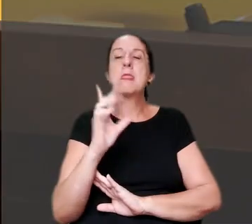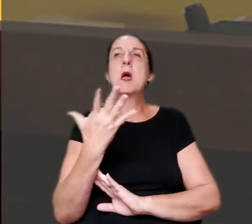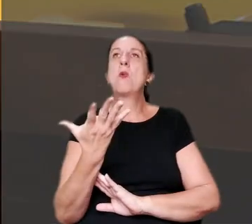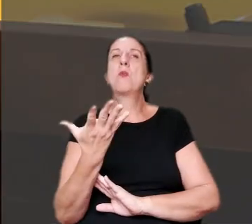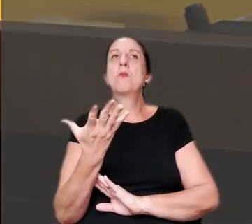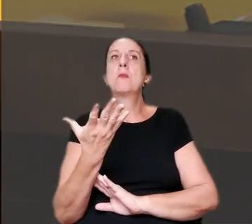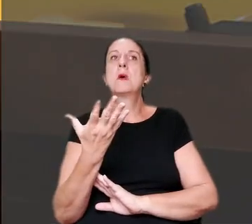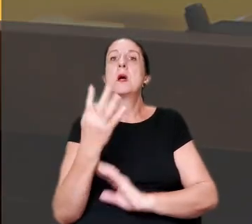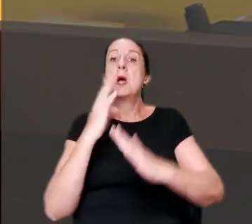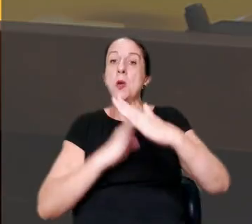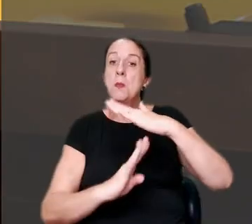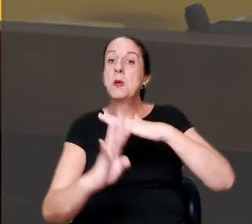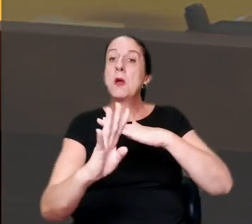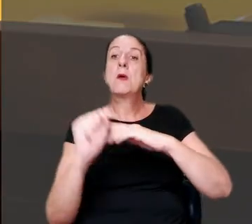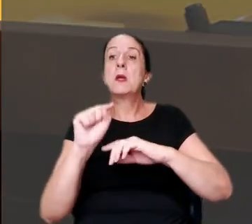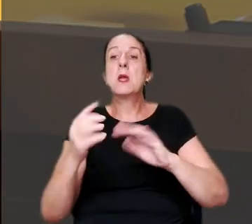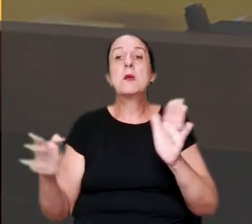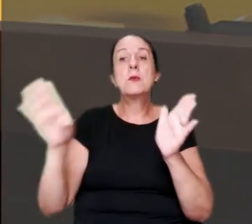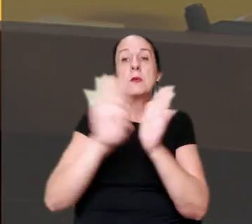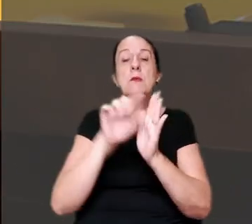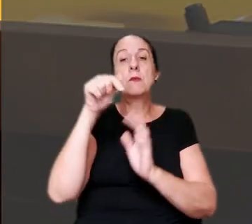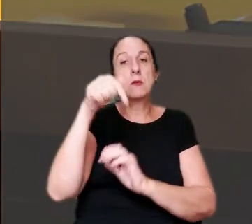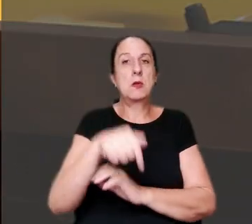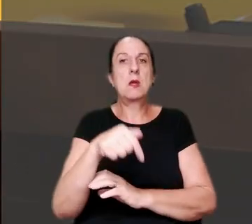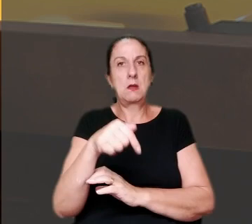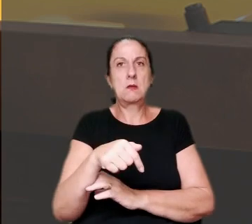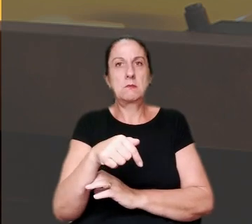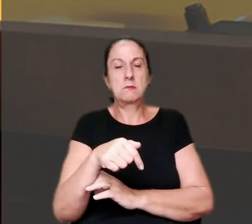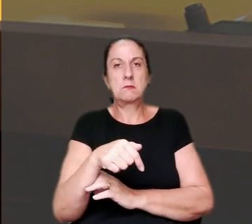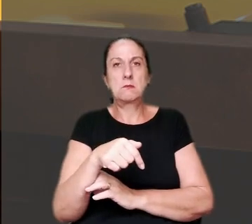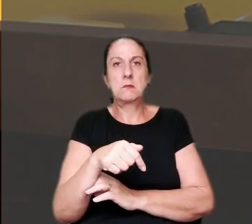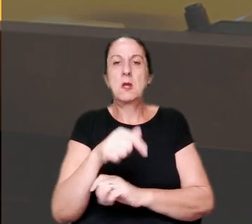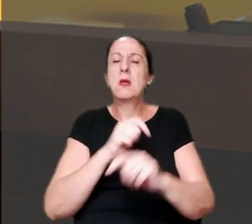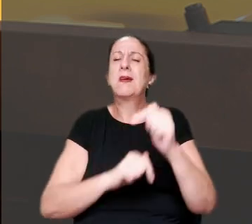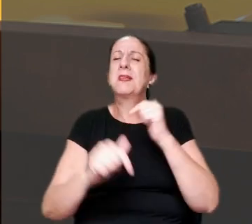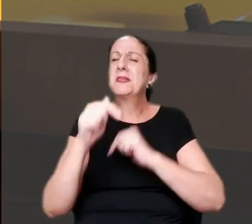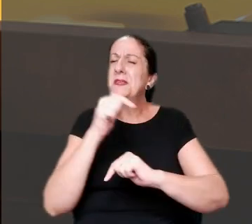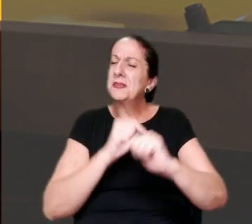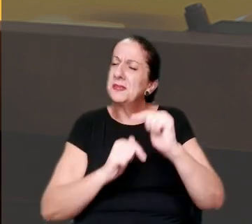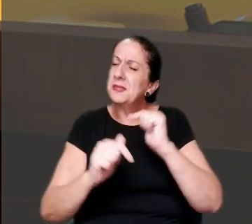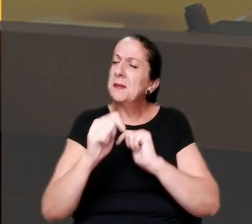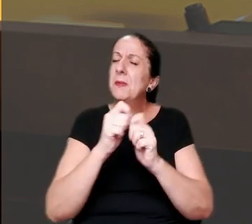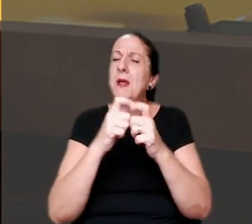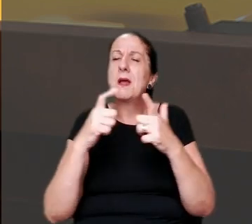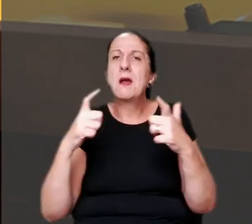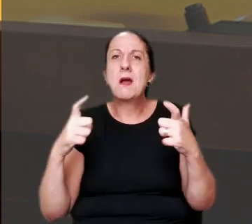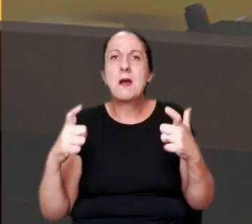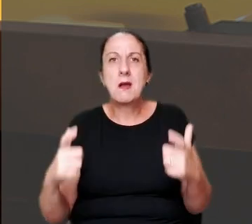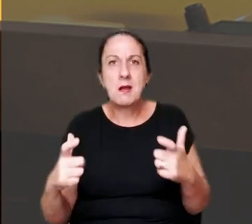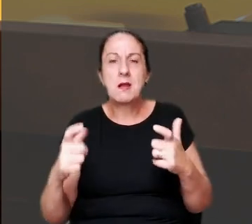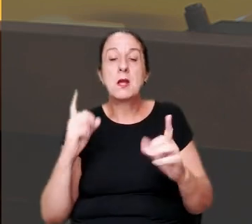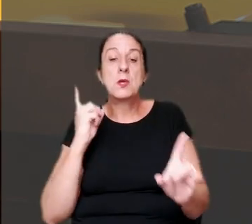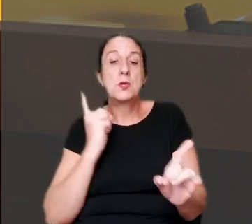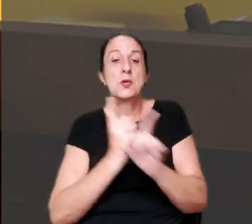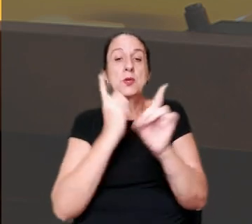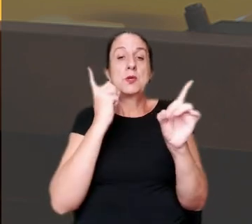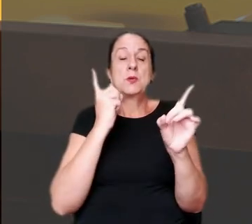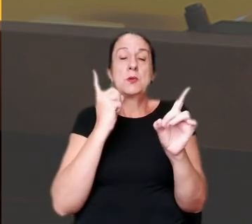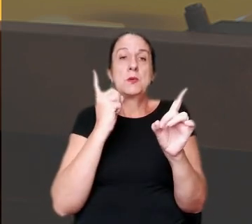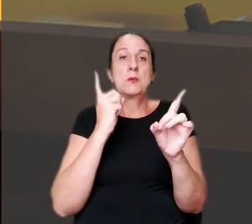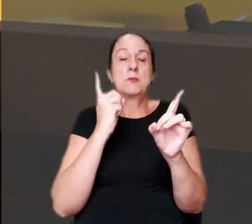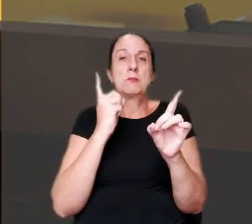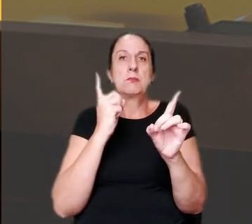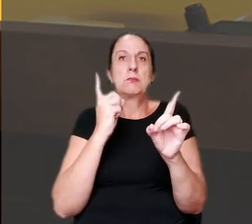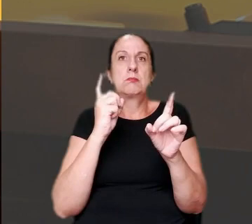brasileira não negava aos imigrantes que aqui chegassem o seu amparo. Foi um trabalho muito